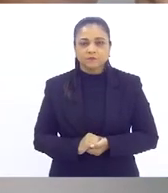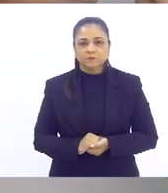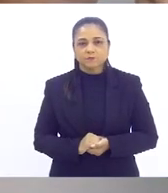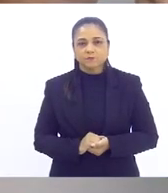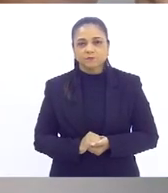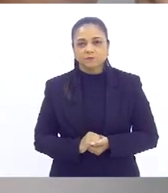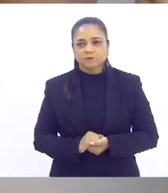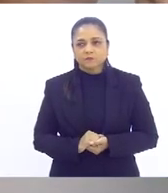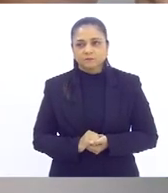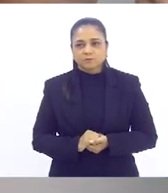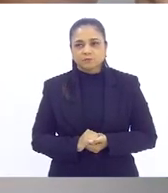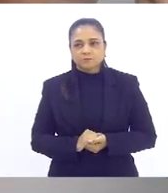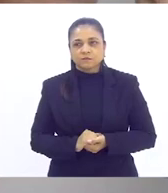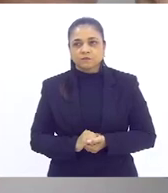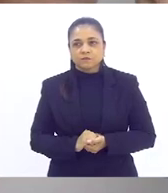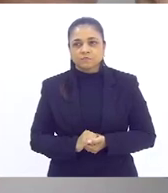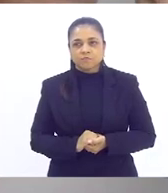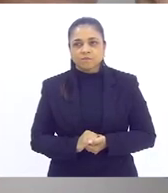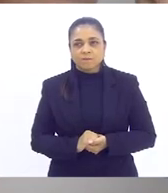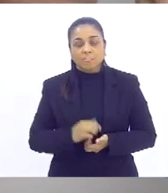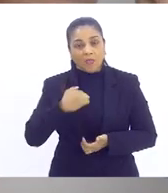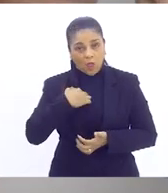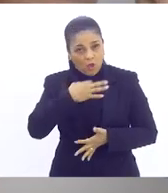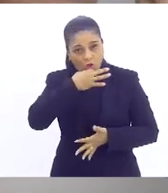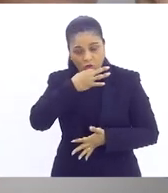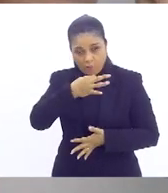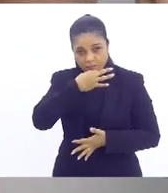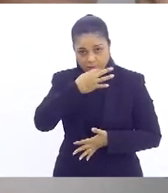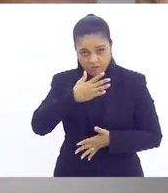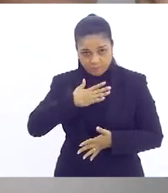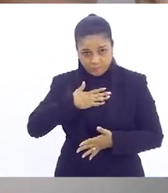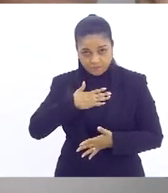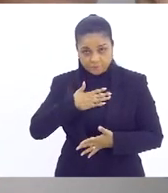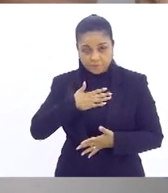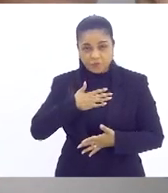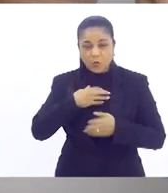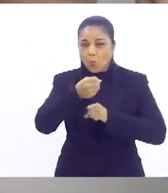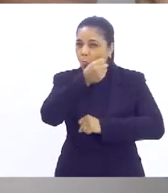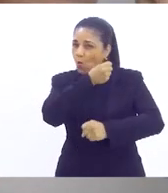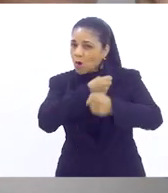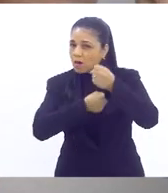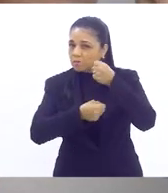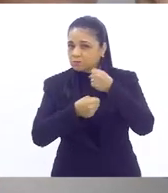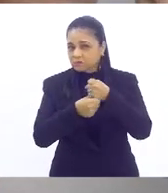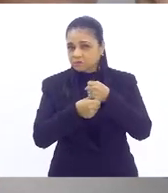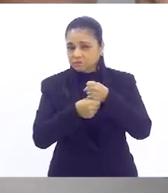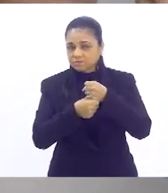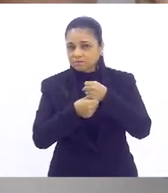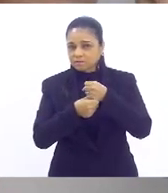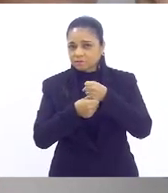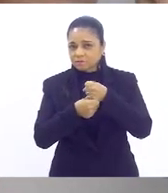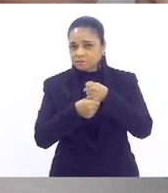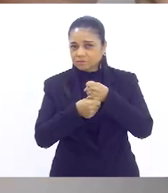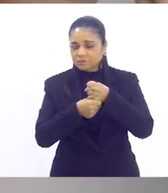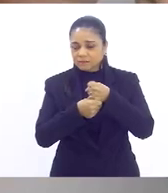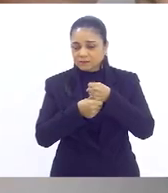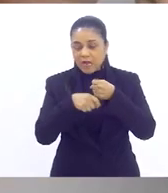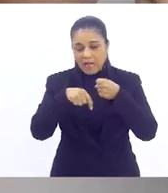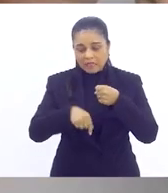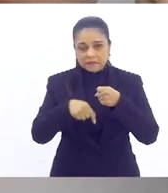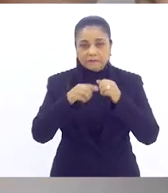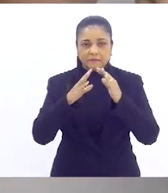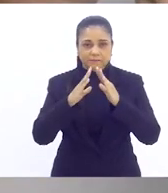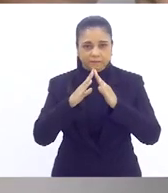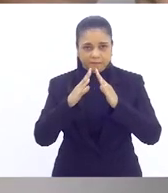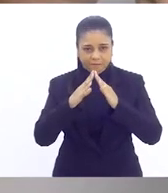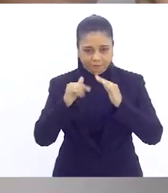Olha só deixa eu dar aqui uma opinião no ano passado tramitou aqui na minha